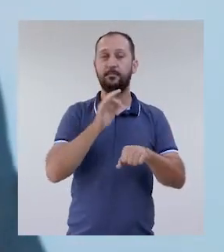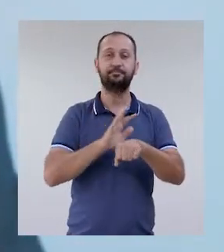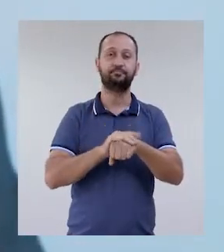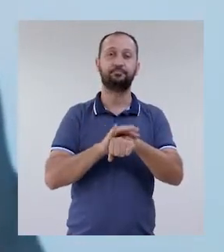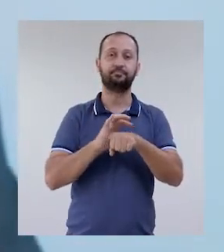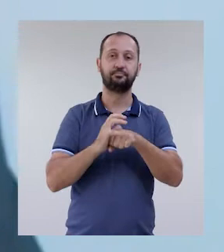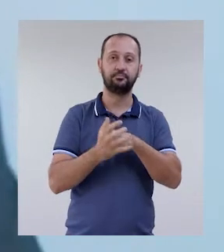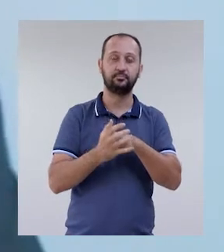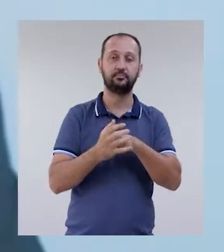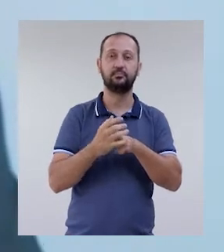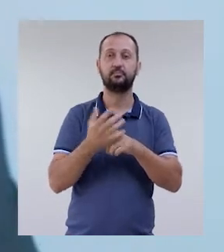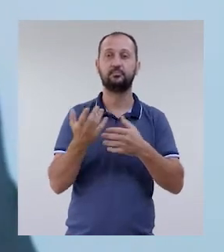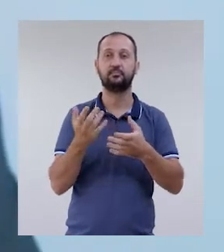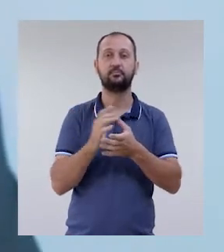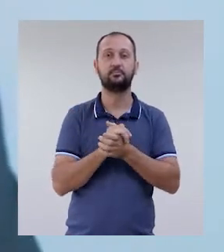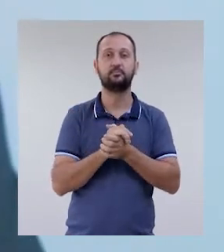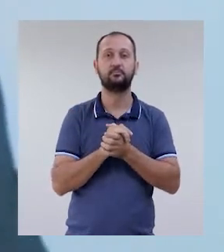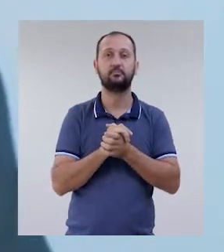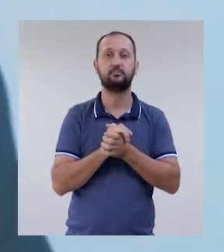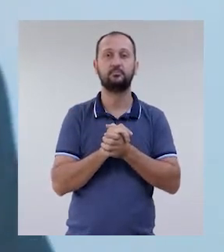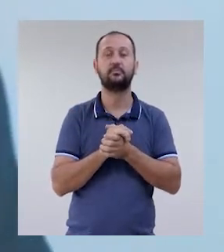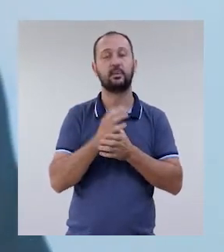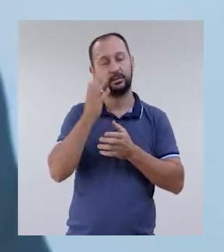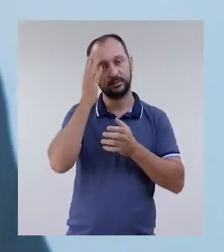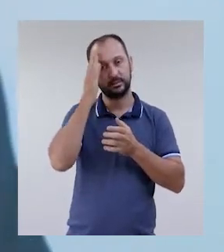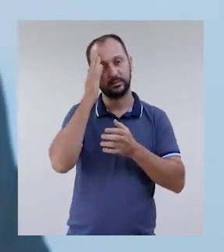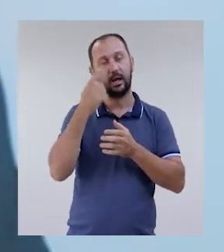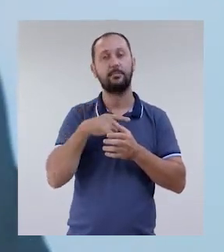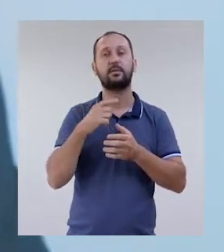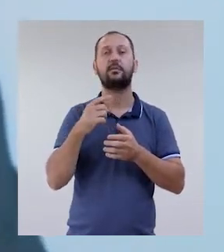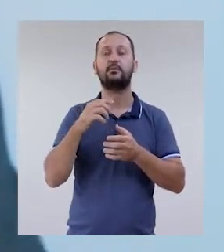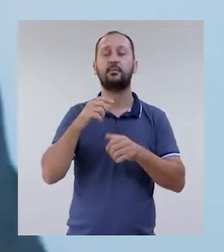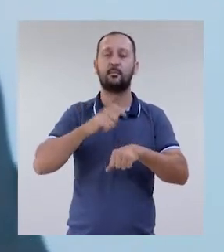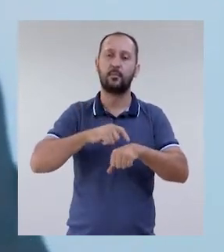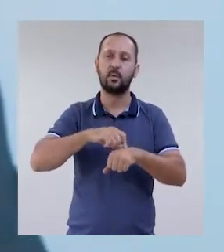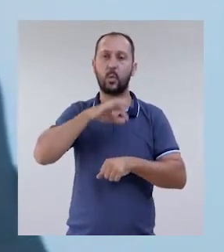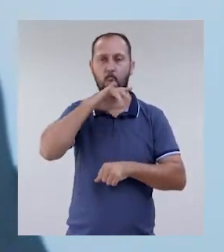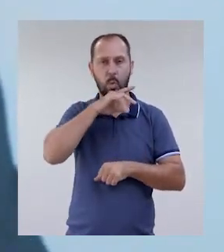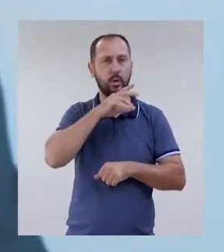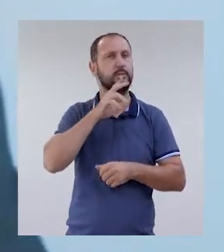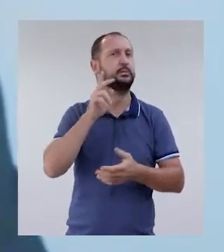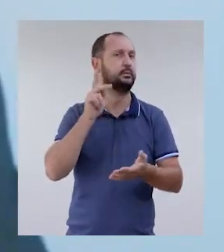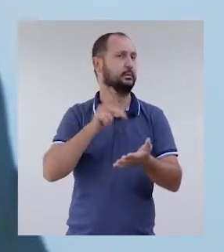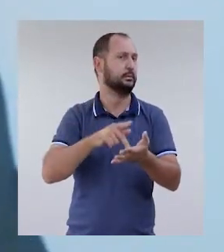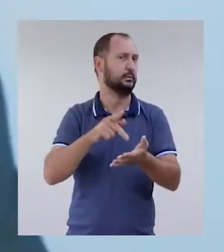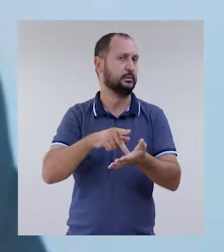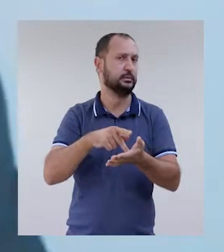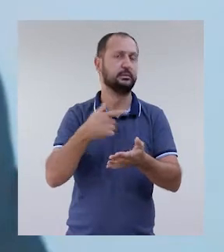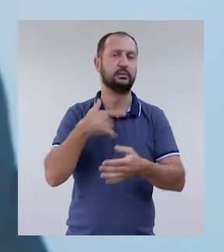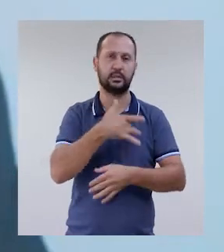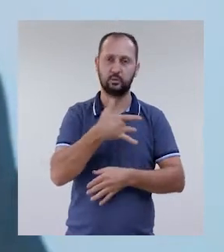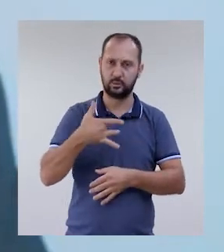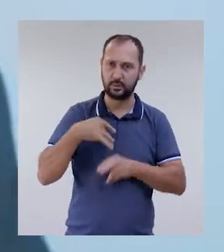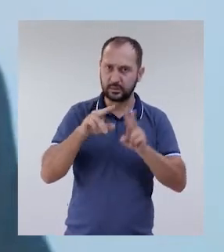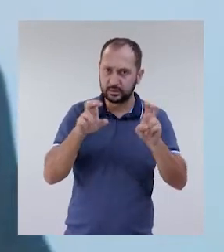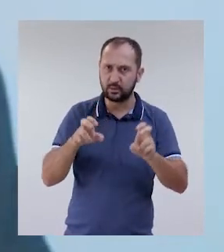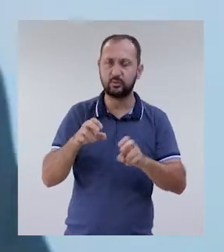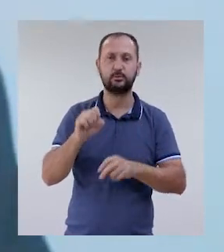pandemia, infelizmente, com as consequências negativas, que diz respeito à saúde de todos